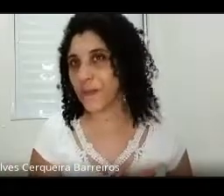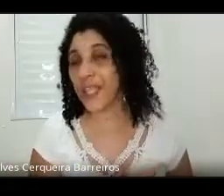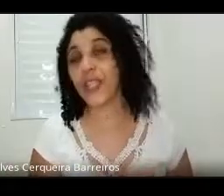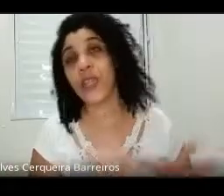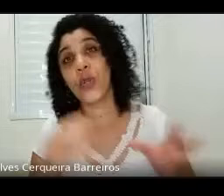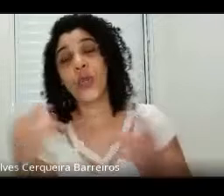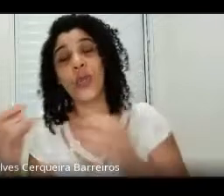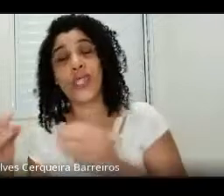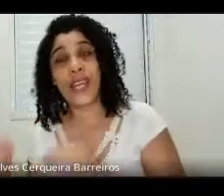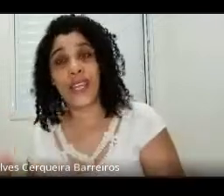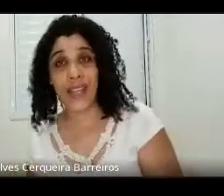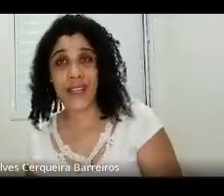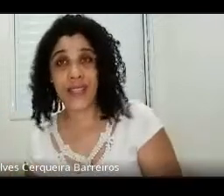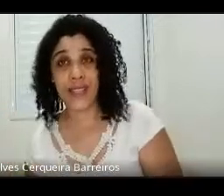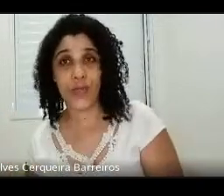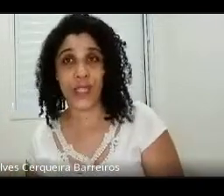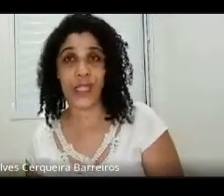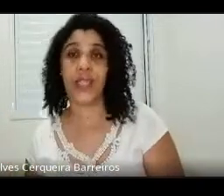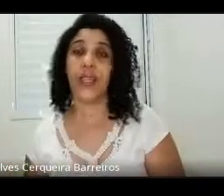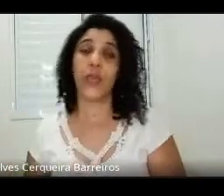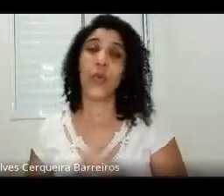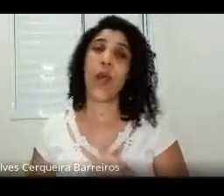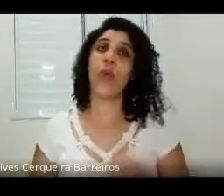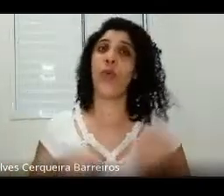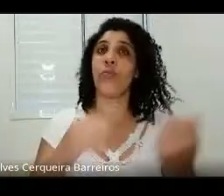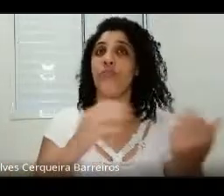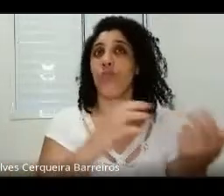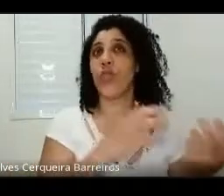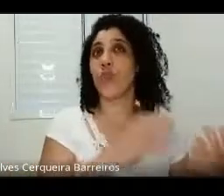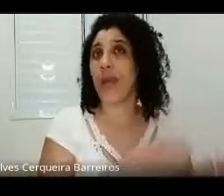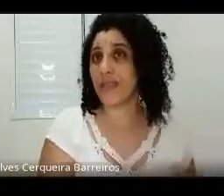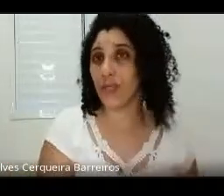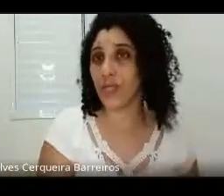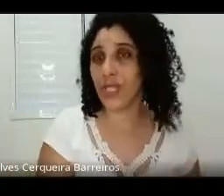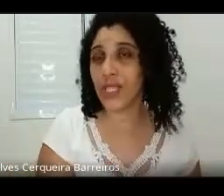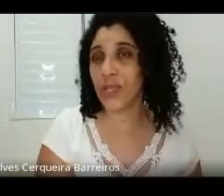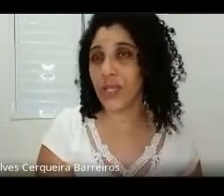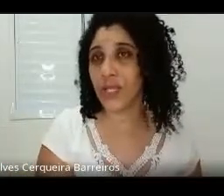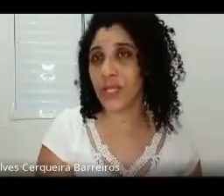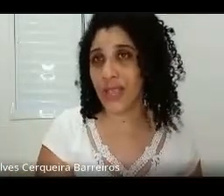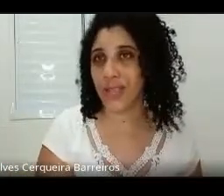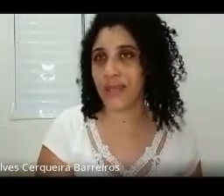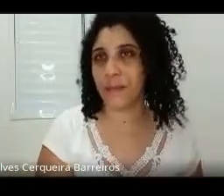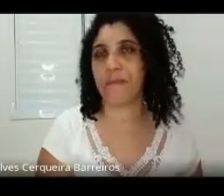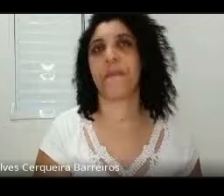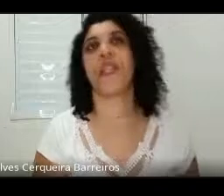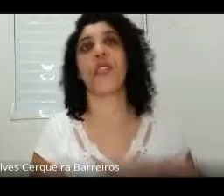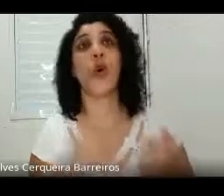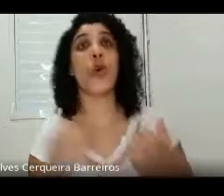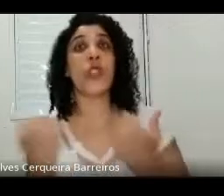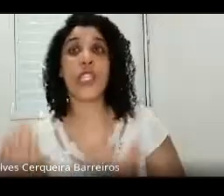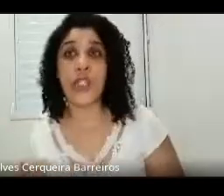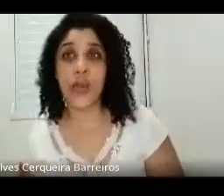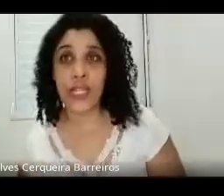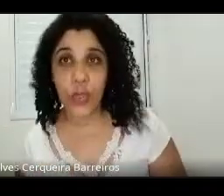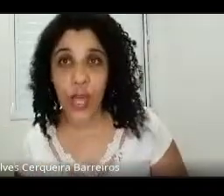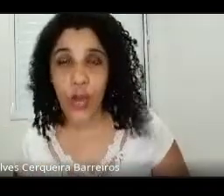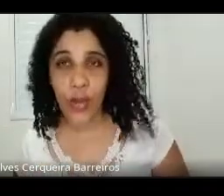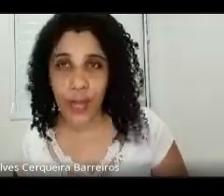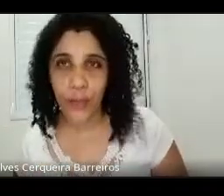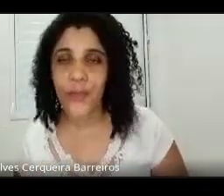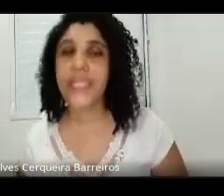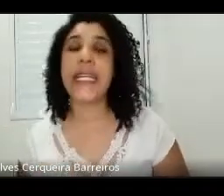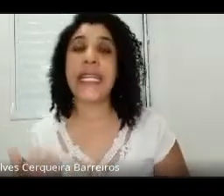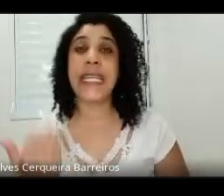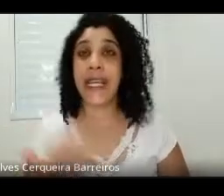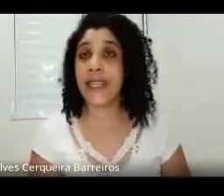conceitos. A criança surda, no qual os pais não utilizam a língua de sinais, só utilizam a língua